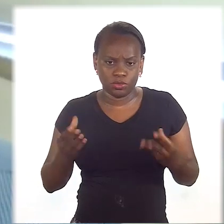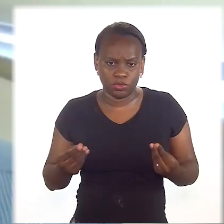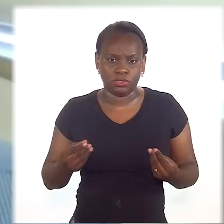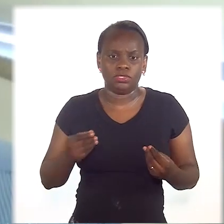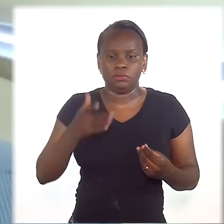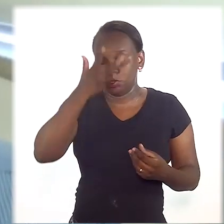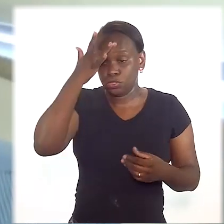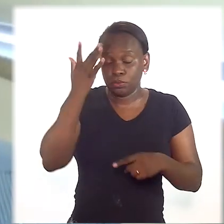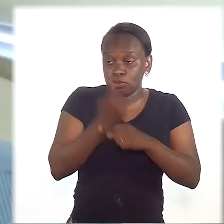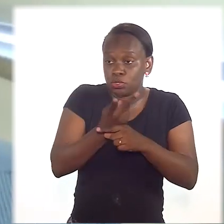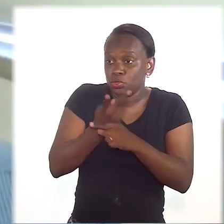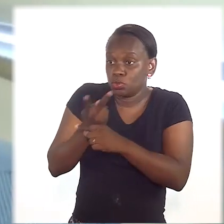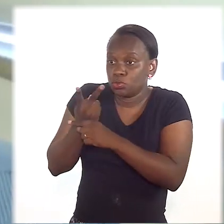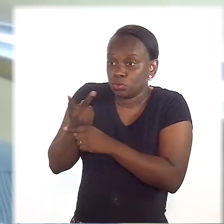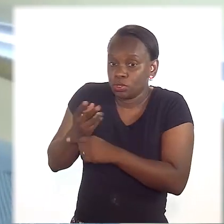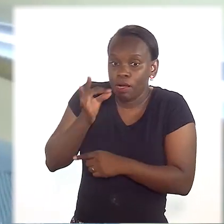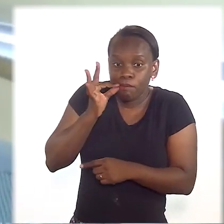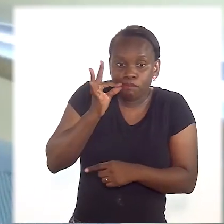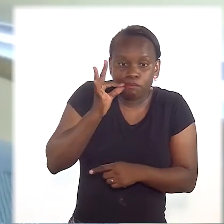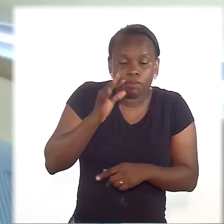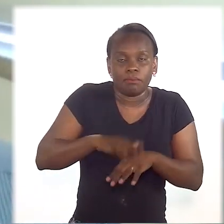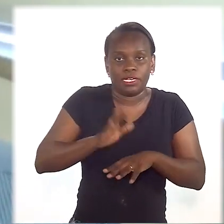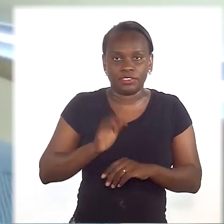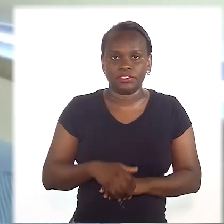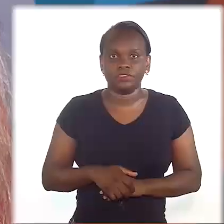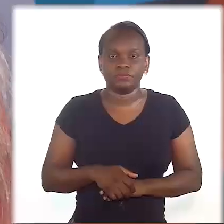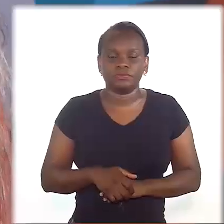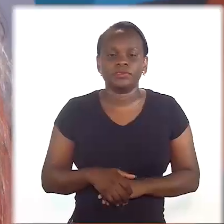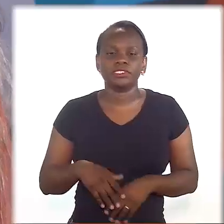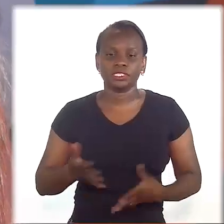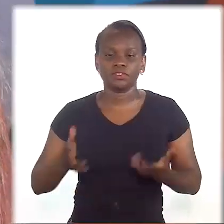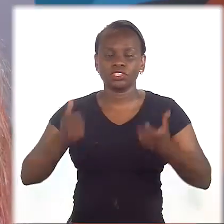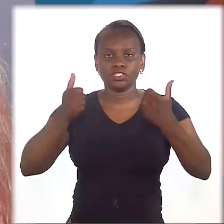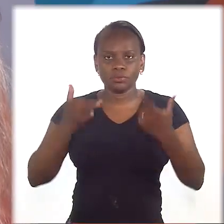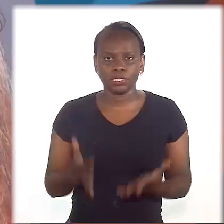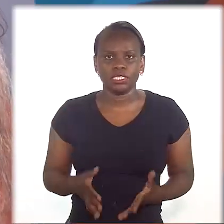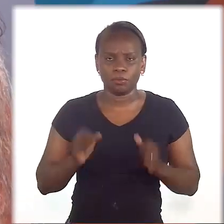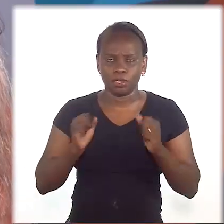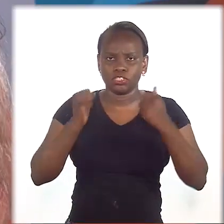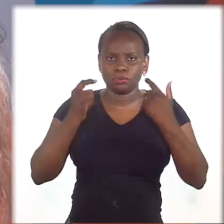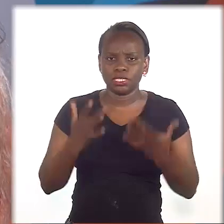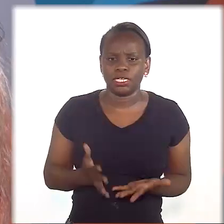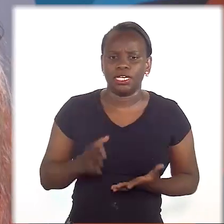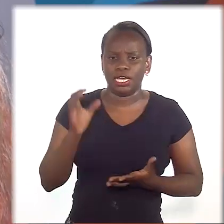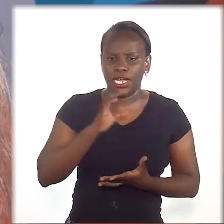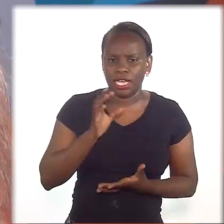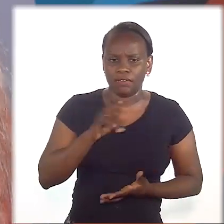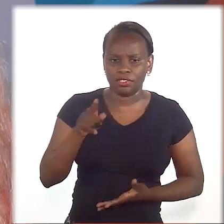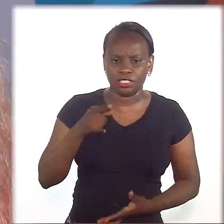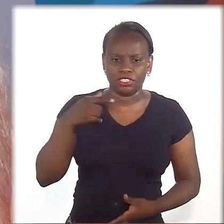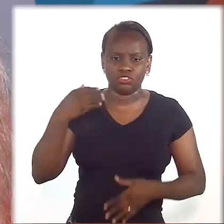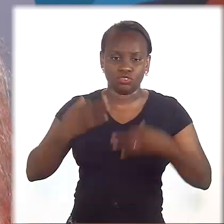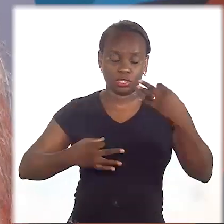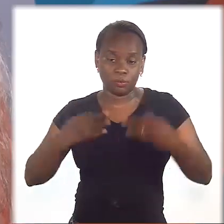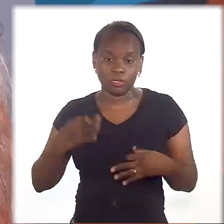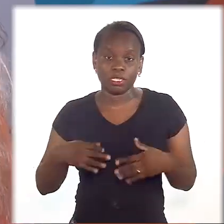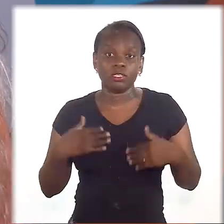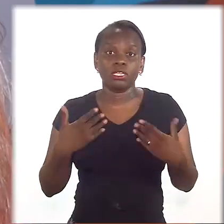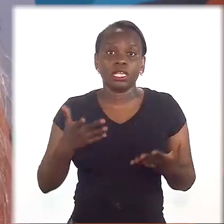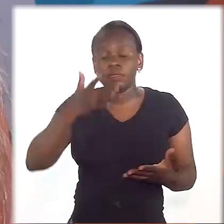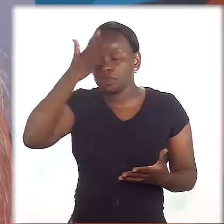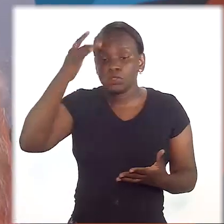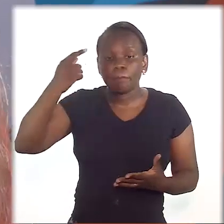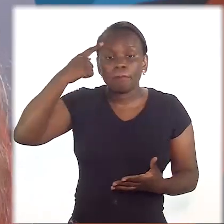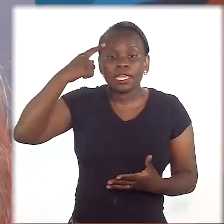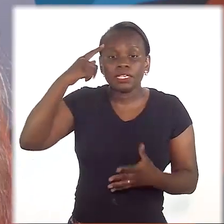alto na procura e no consumo da maconha. Paulo, você pode descrever rapidamente, no seu julgamento, quais